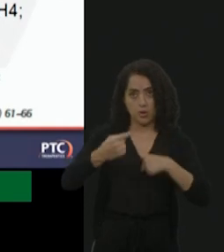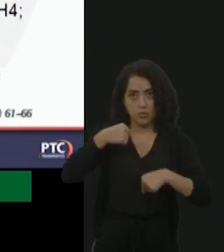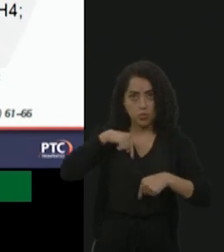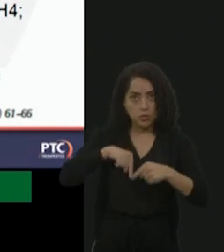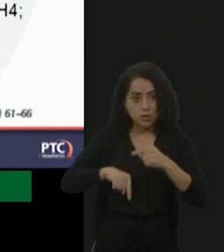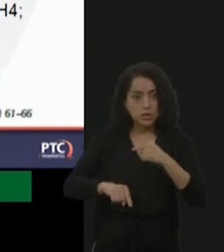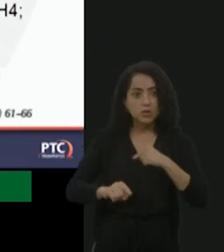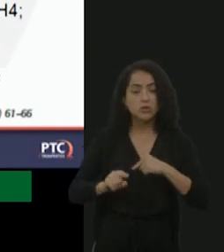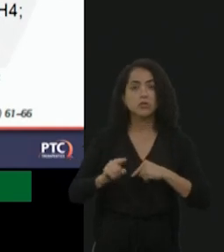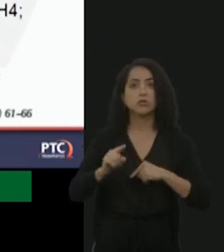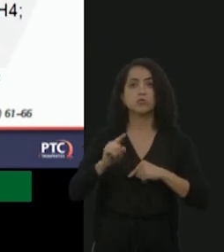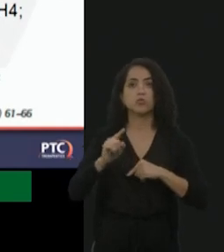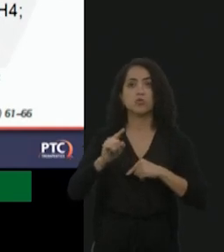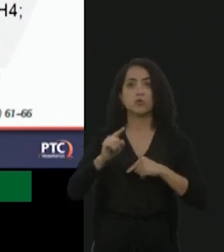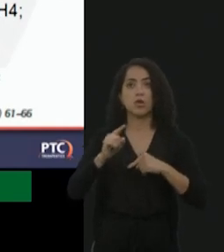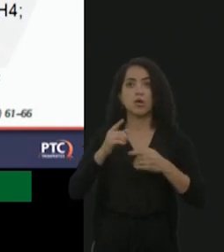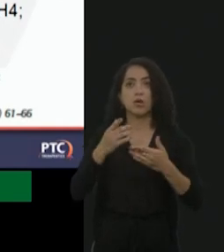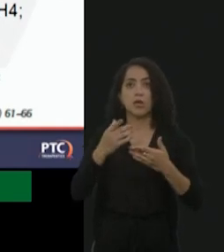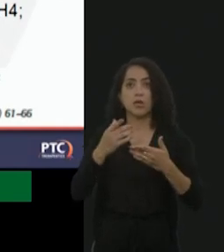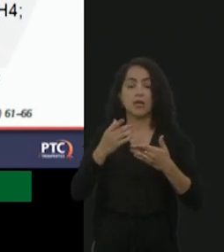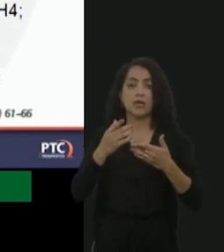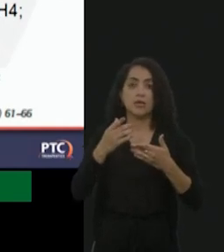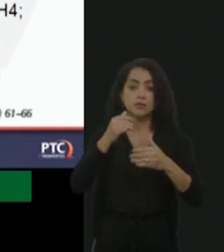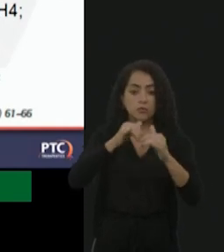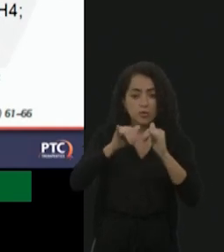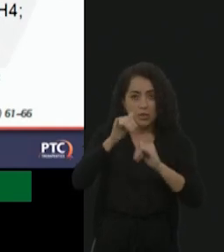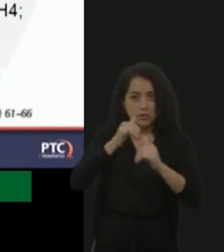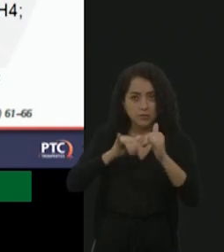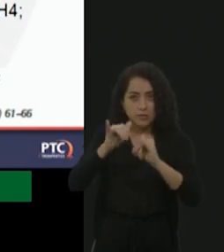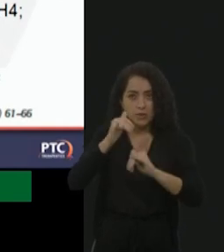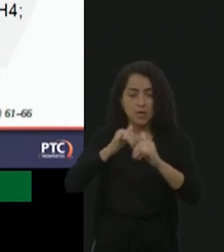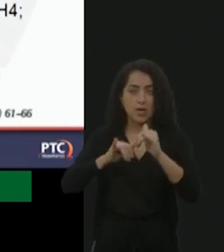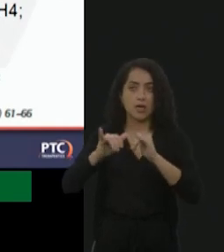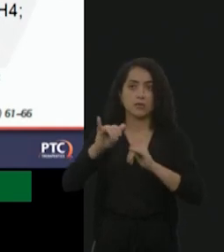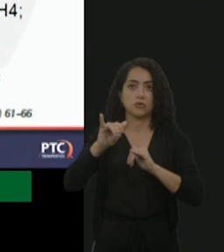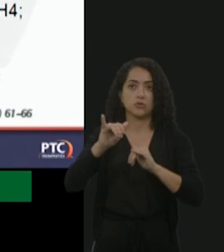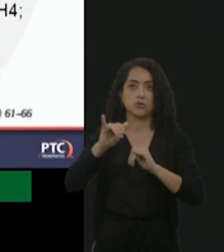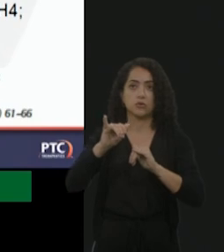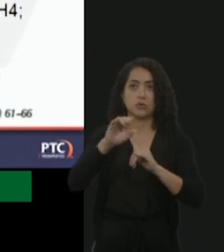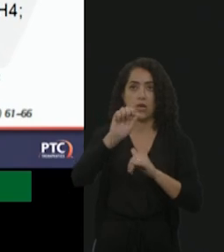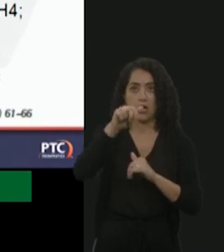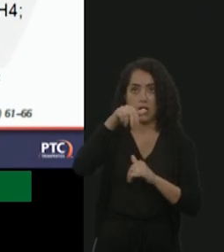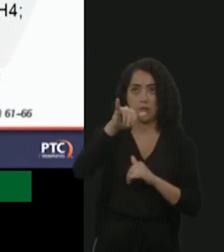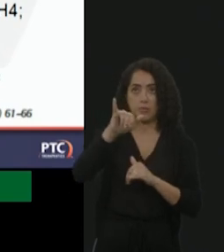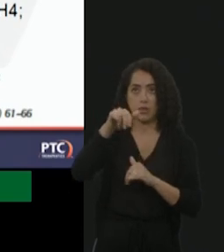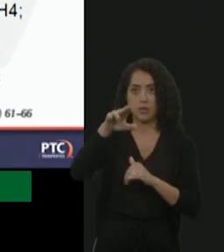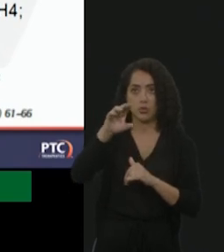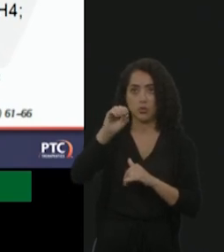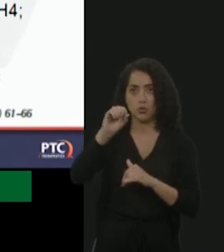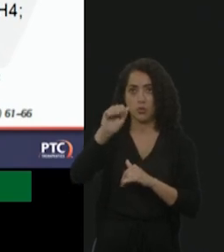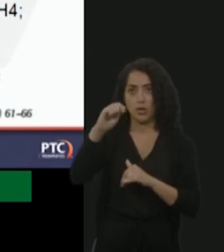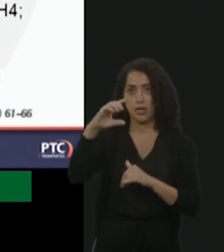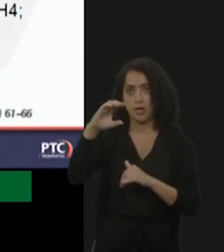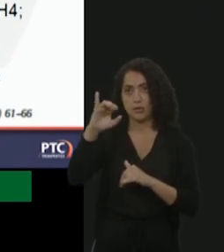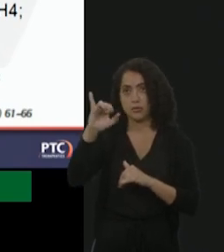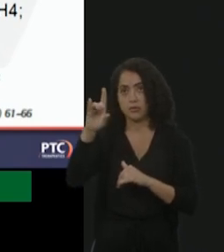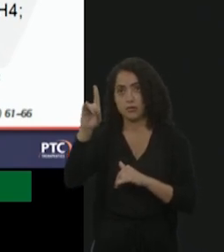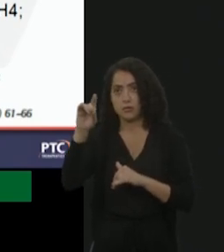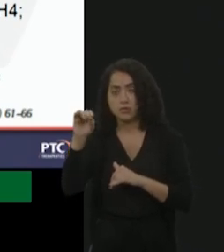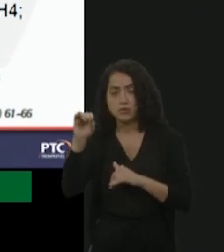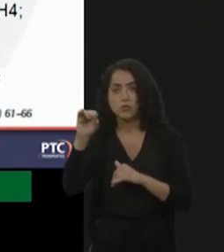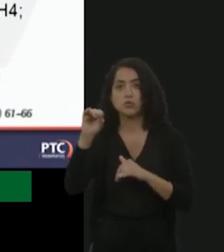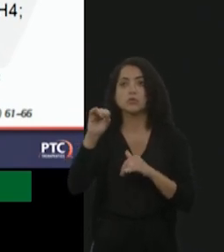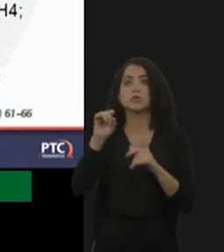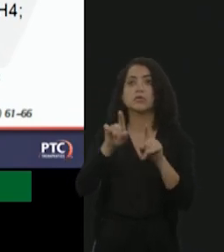Os neurotransmissores, eles são classificados quimicamente, né? Então, tem os tipo aminoácido, peptídeo, as monaminas, que são o grupo mais